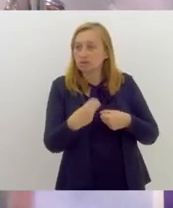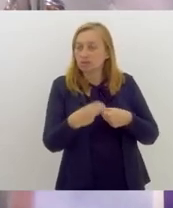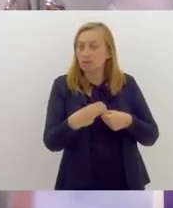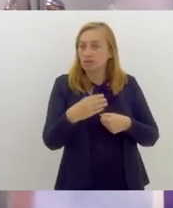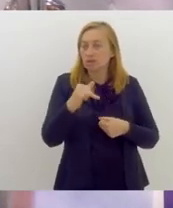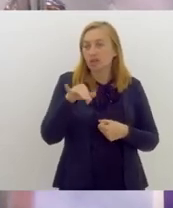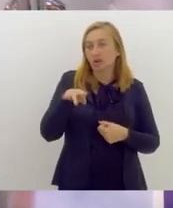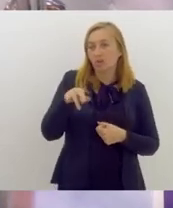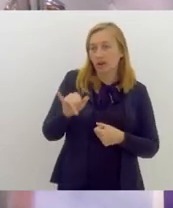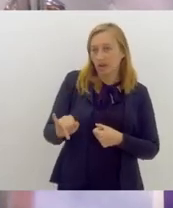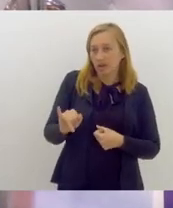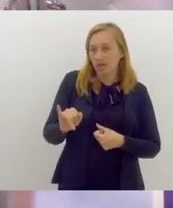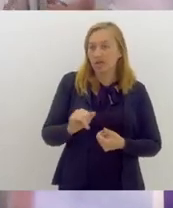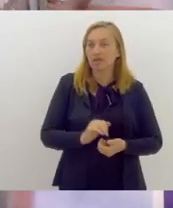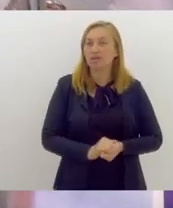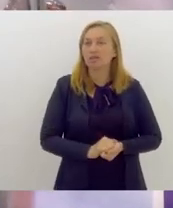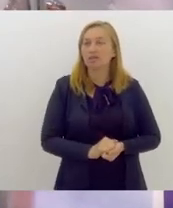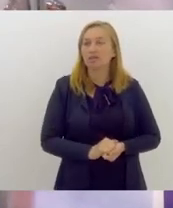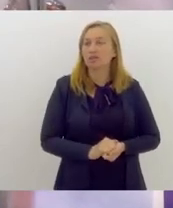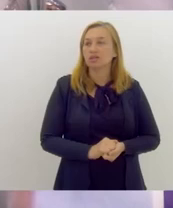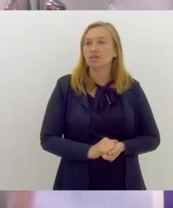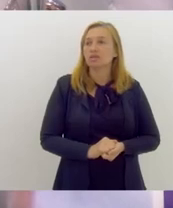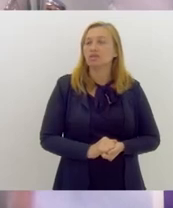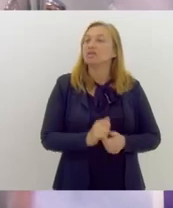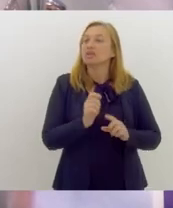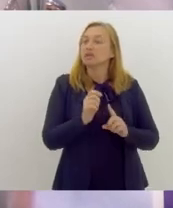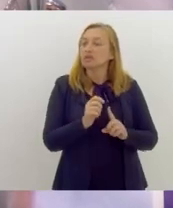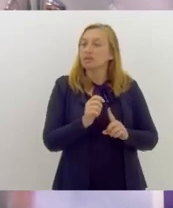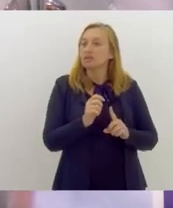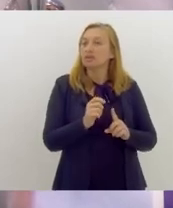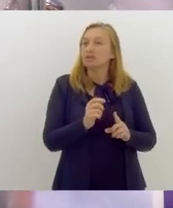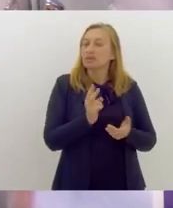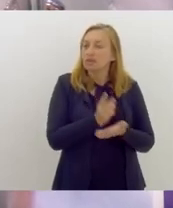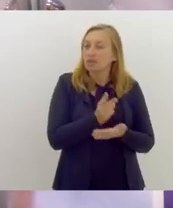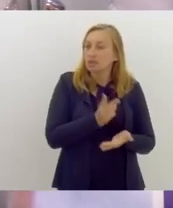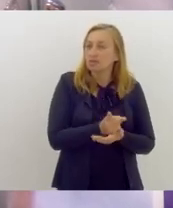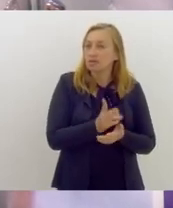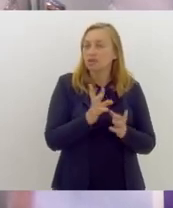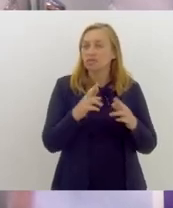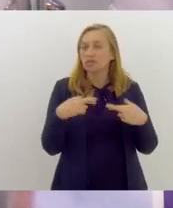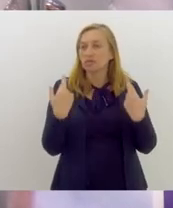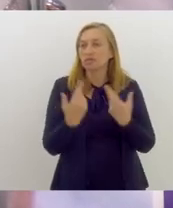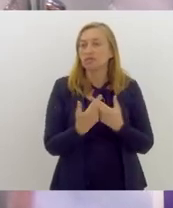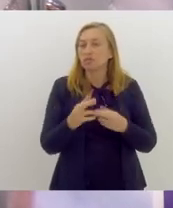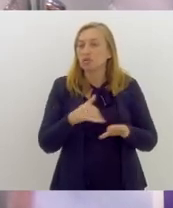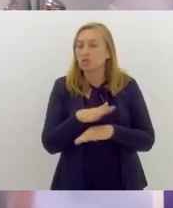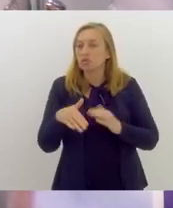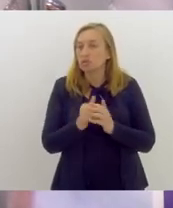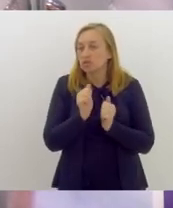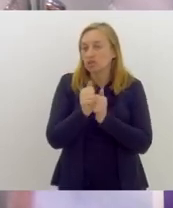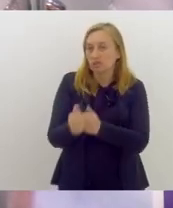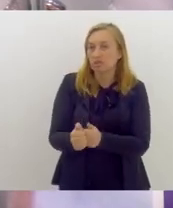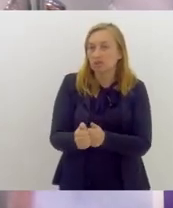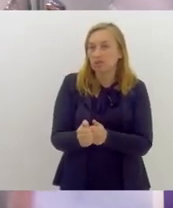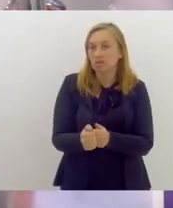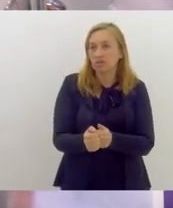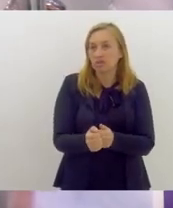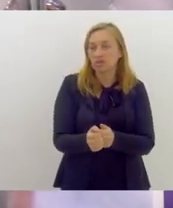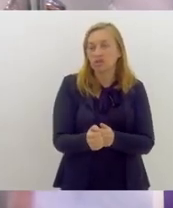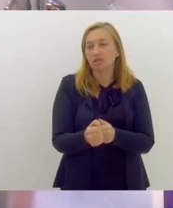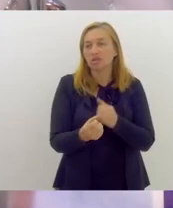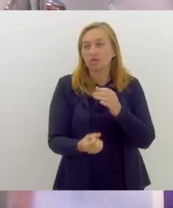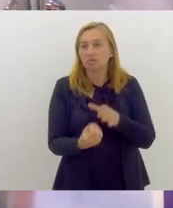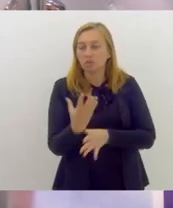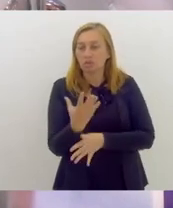Itaguaí que fez com que no mesmo reunião estivesse todos os segmentos da cadeia produtiva da cata